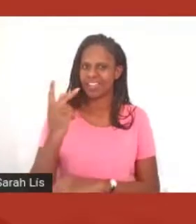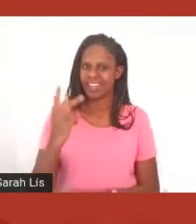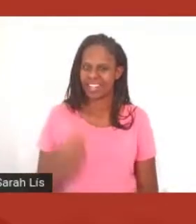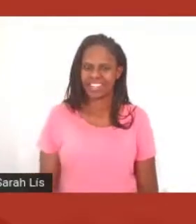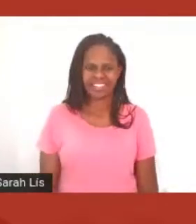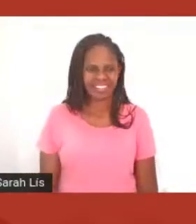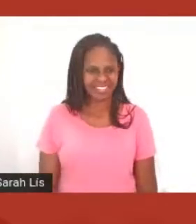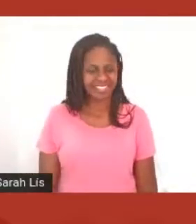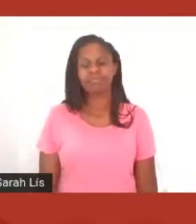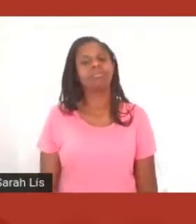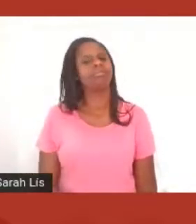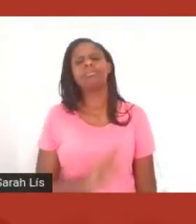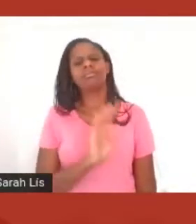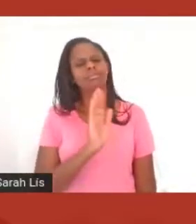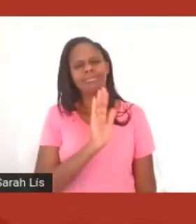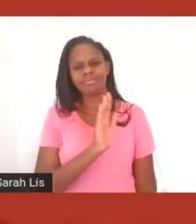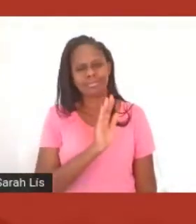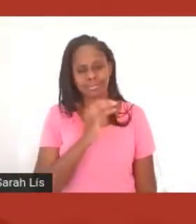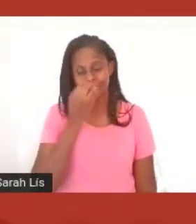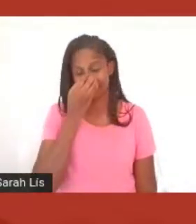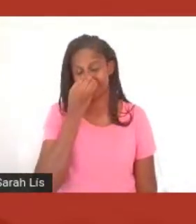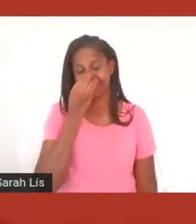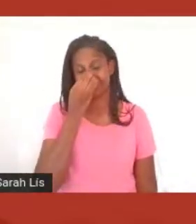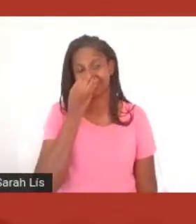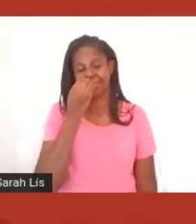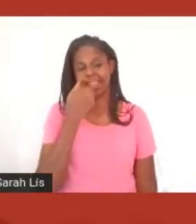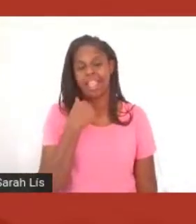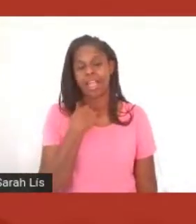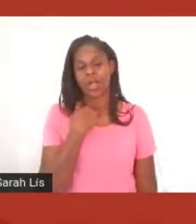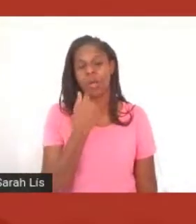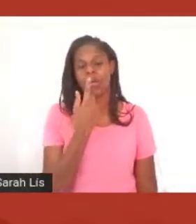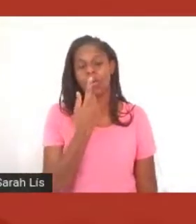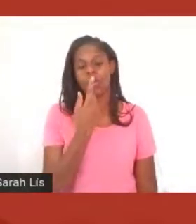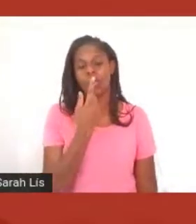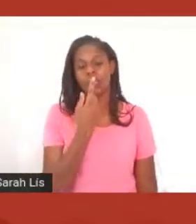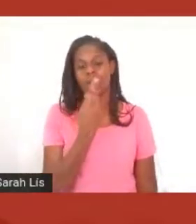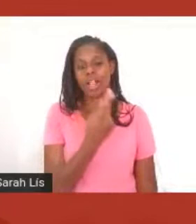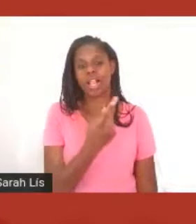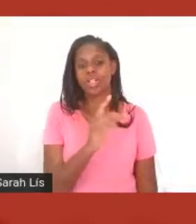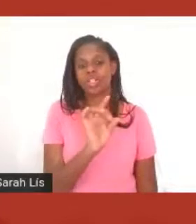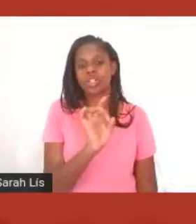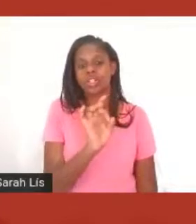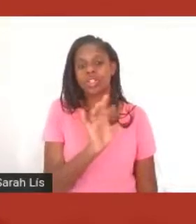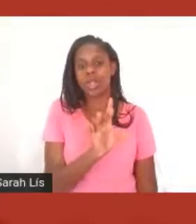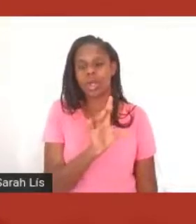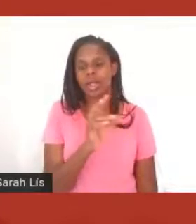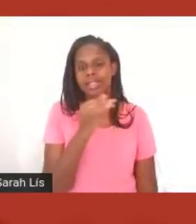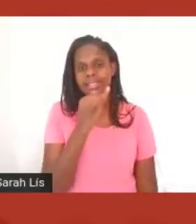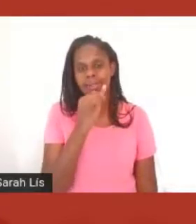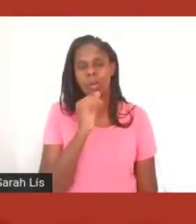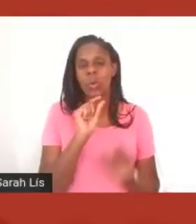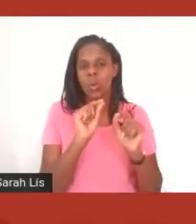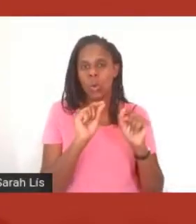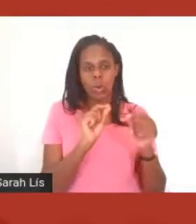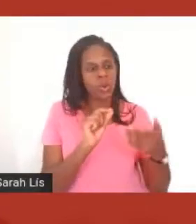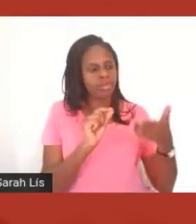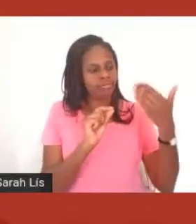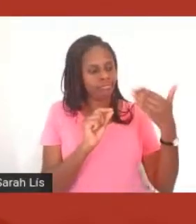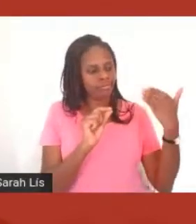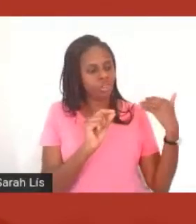Não, eu só tinha dito que acho que a gente poderia tentar vincular o que nós vimos aqui,